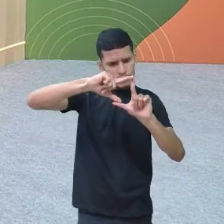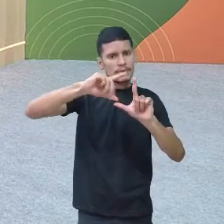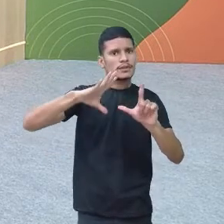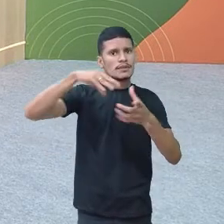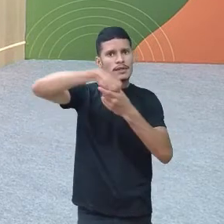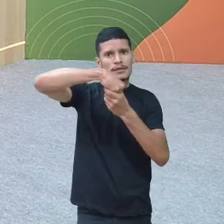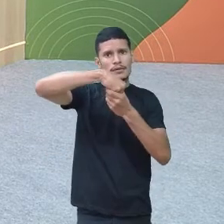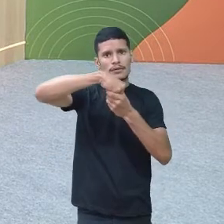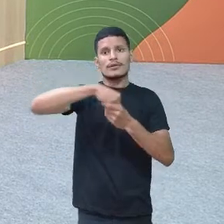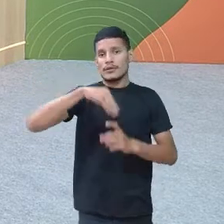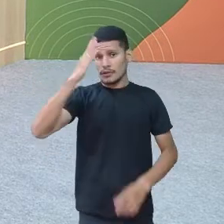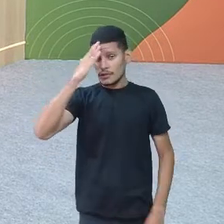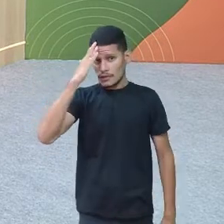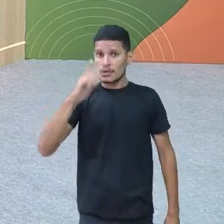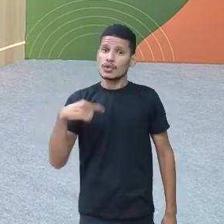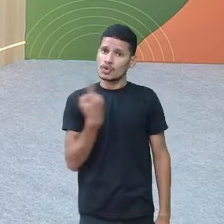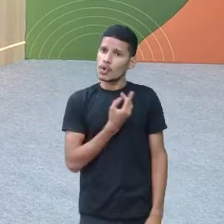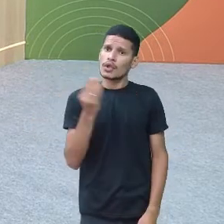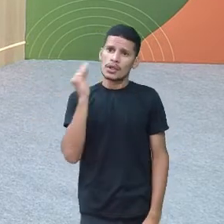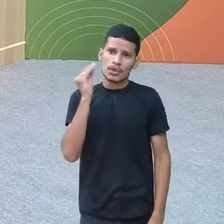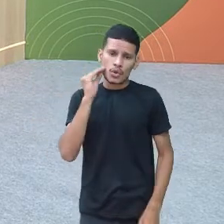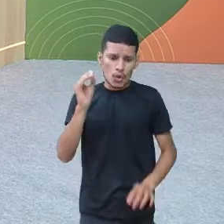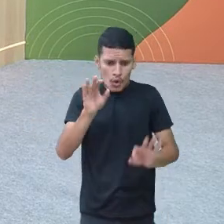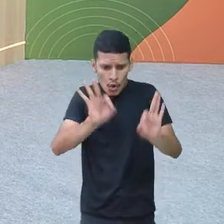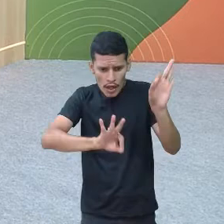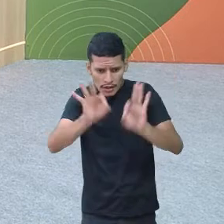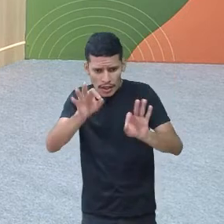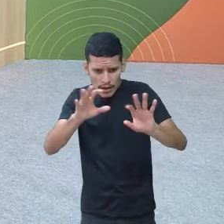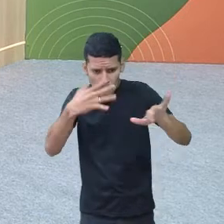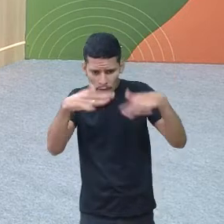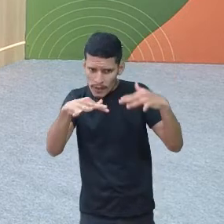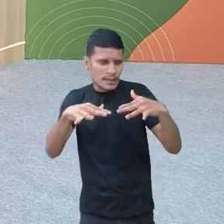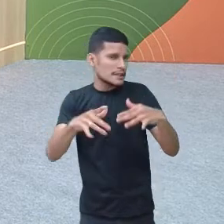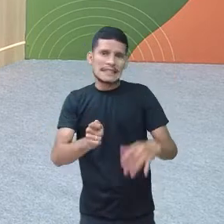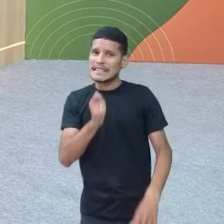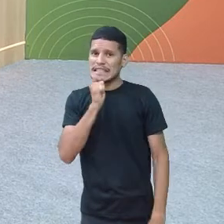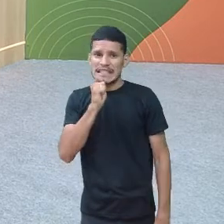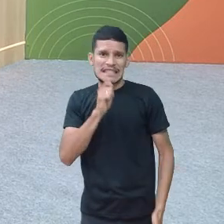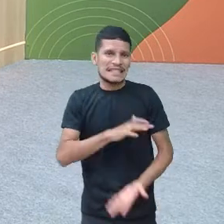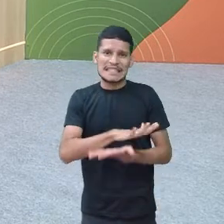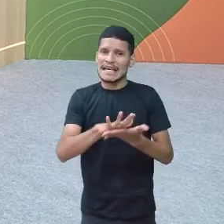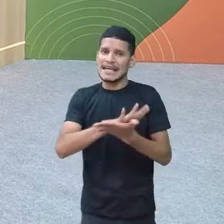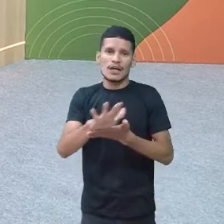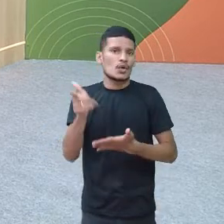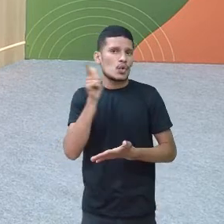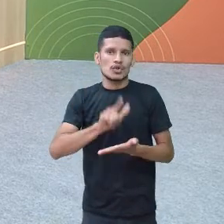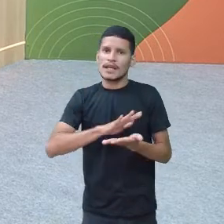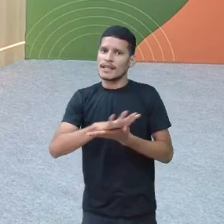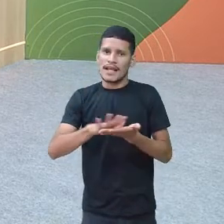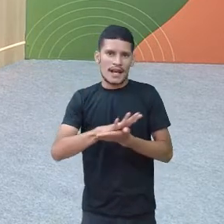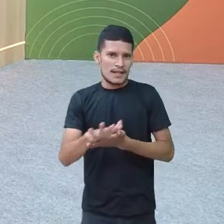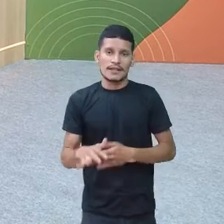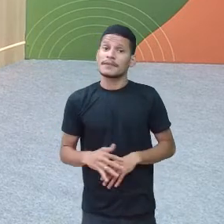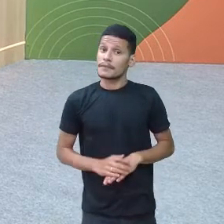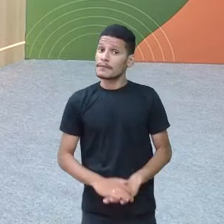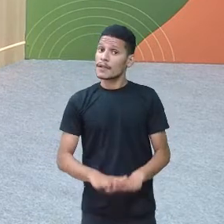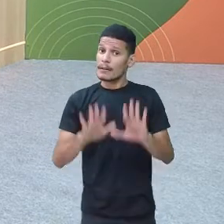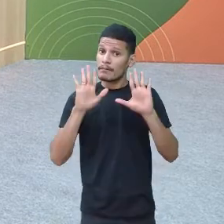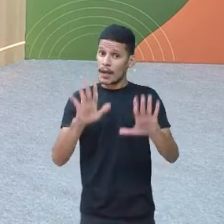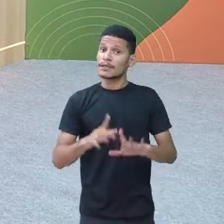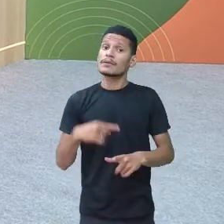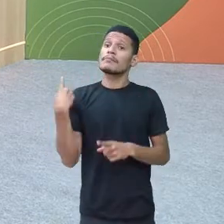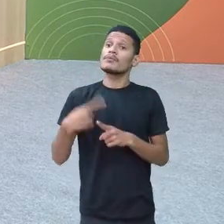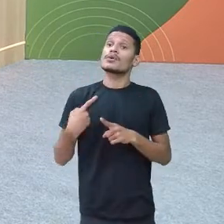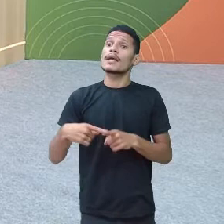por exemplo. E aí a gente tentou mexer e viu que pronto, desse jeito a gente não consegue mexer mais não. Só que isso se deve